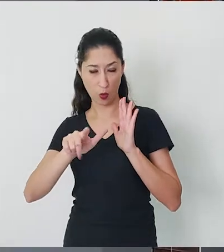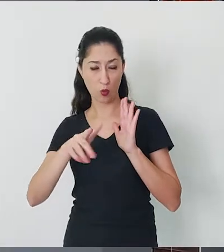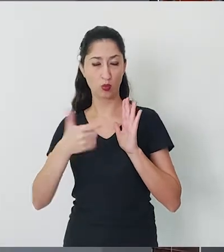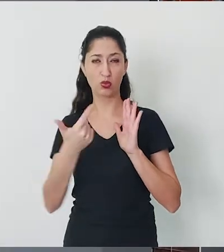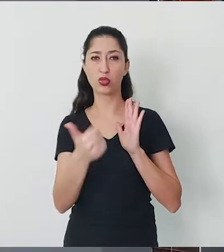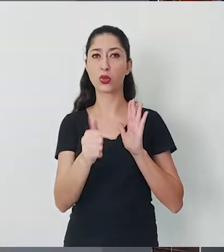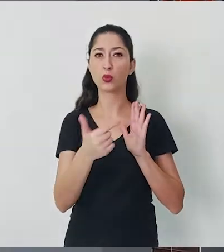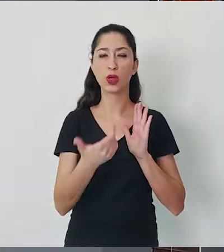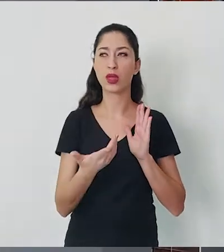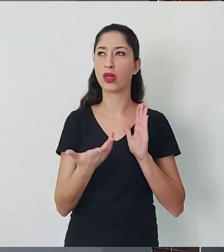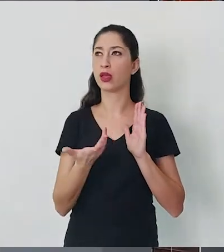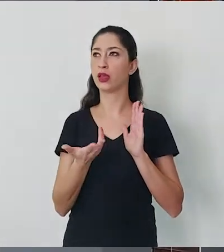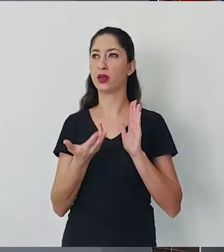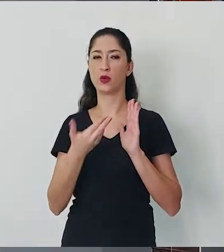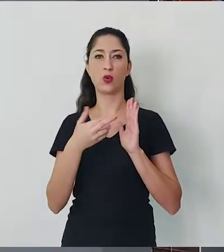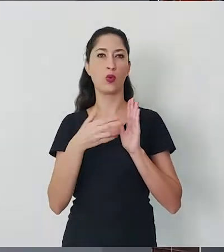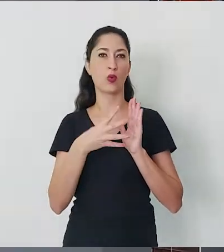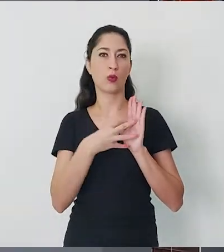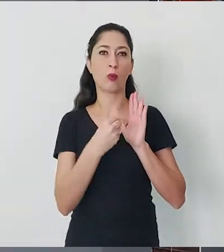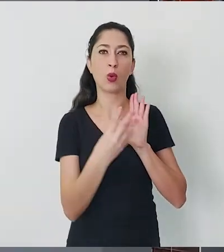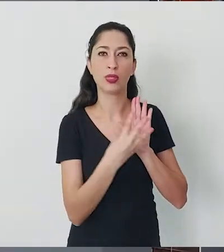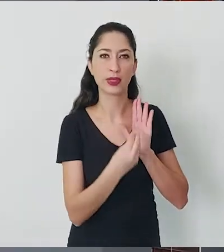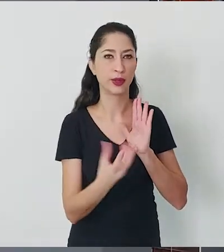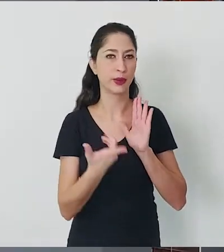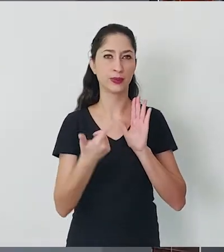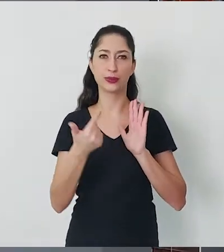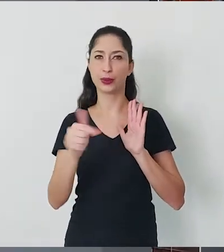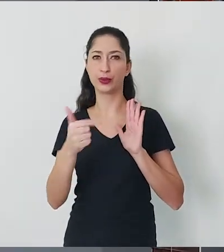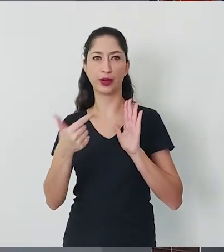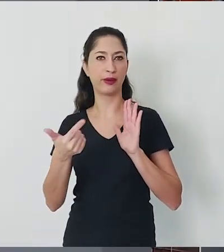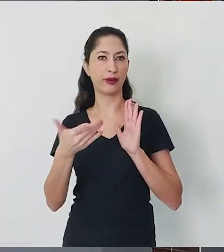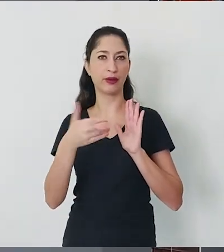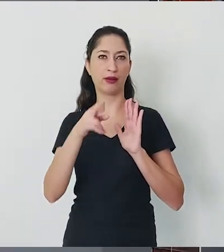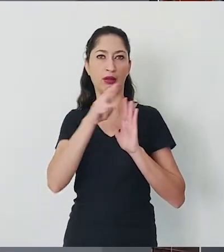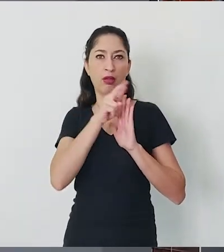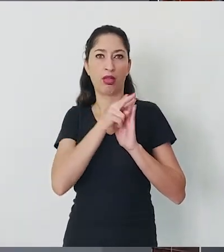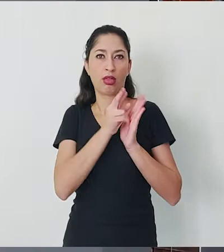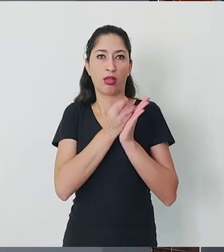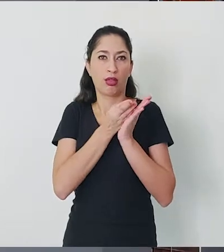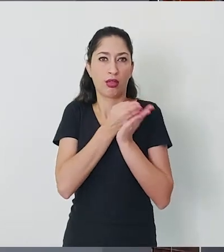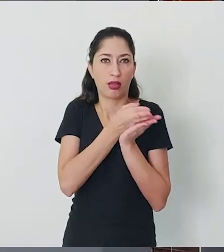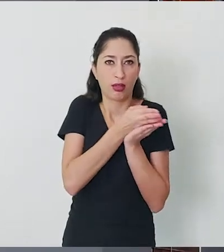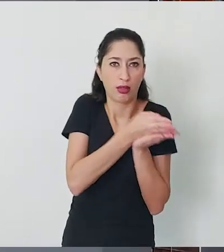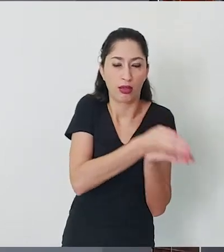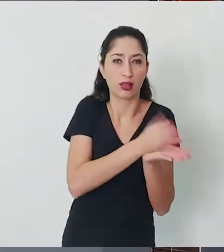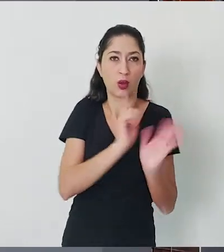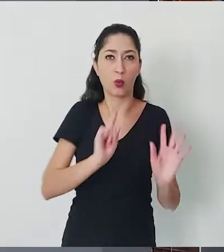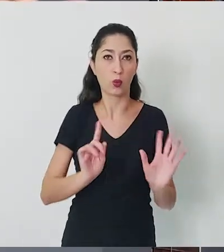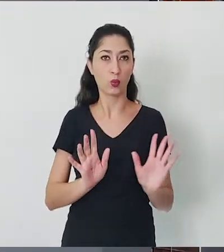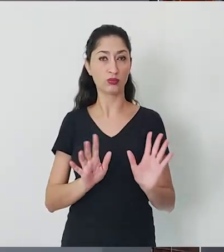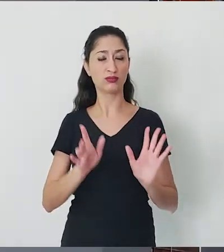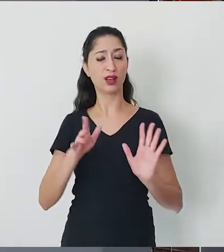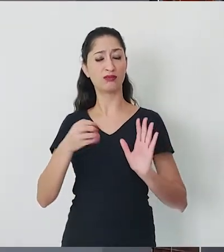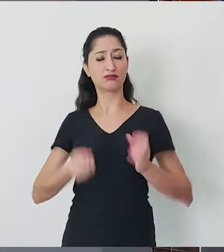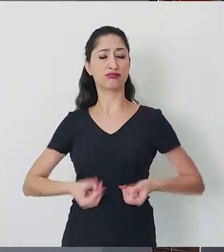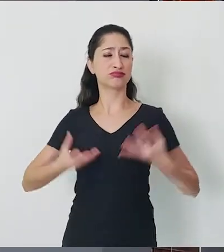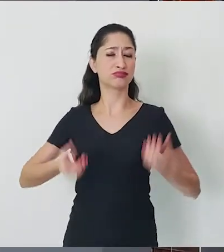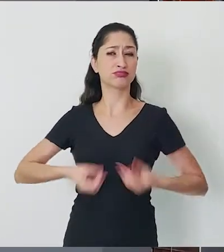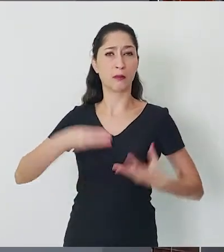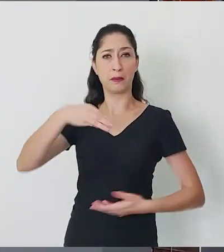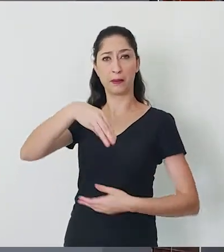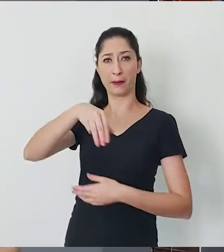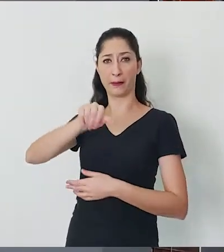gente, não existe regra, não existe uma fórmula, não existe um modelo, não existe um padrão. A poesia marginal, ela é livre, ela